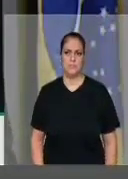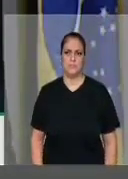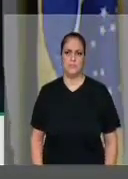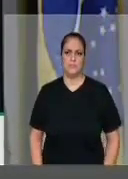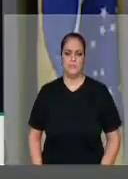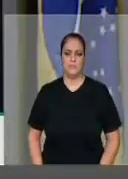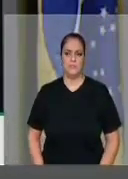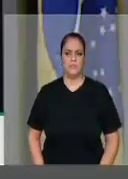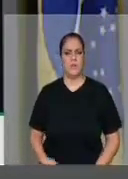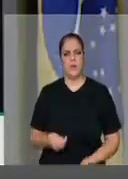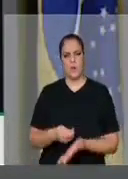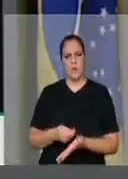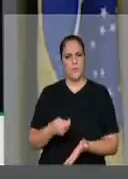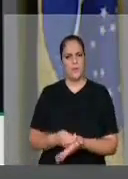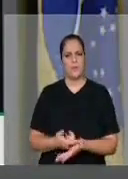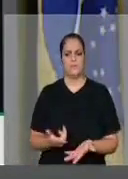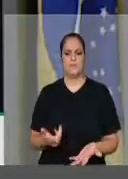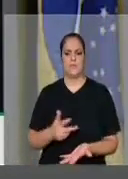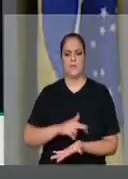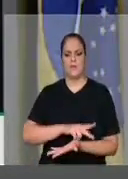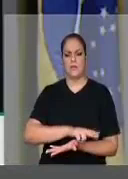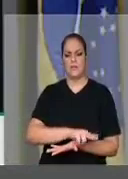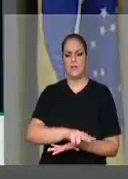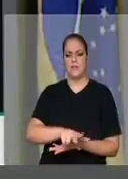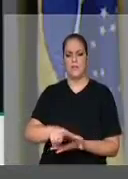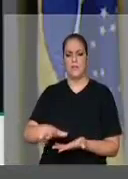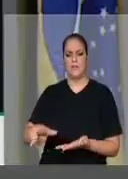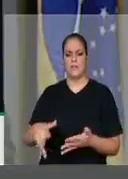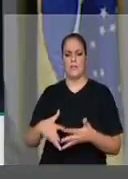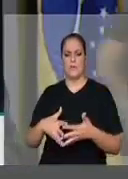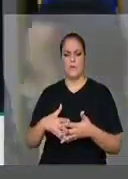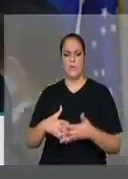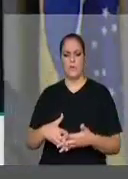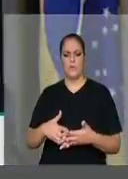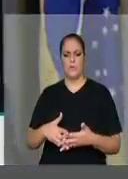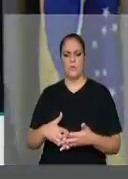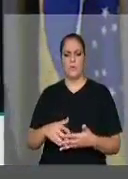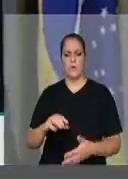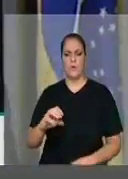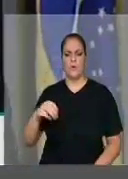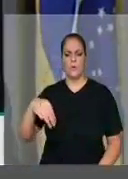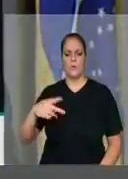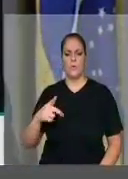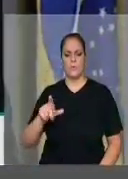imposição, das obrigações acessórias, da complexidade,